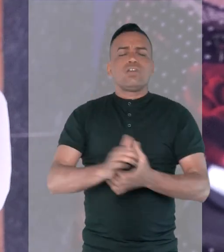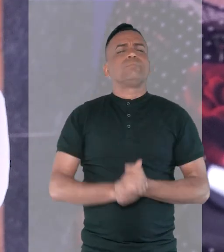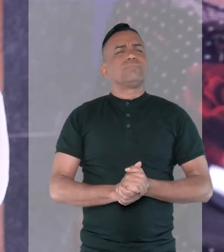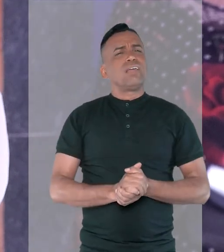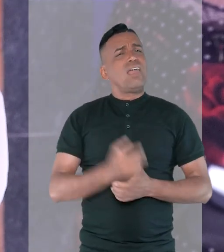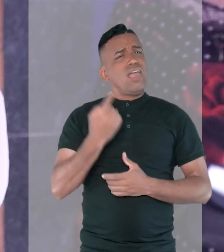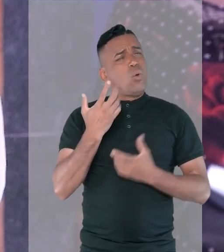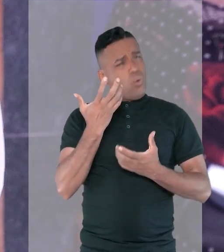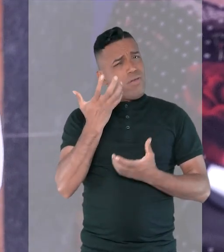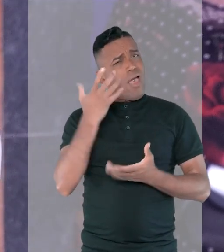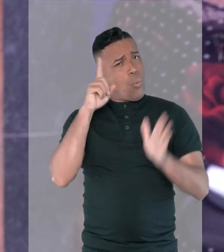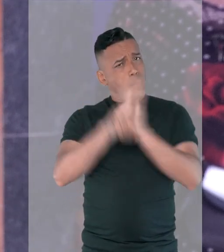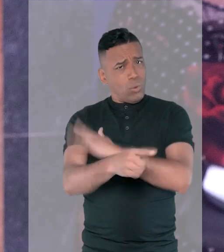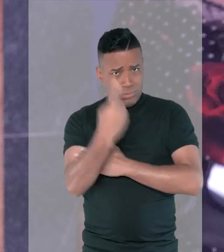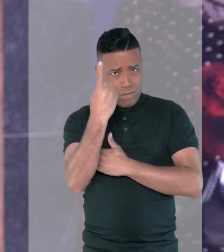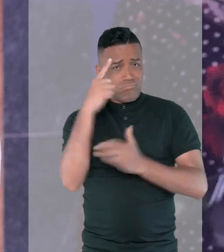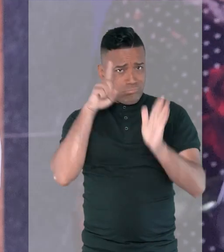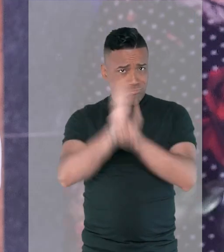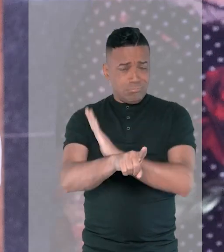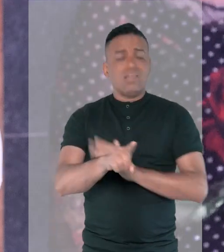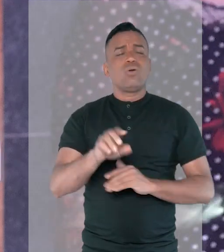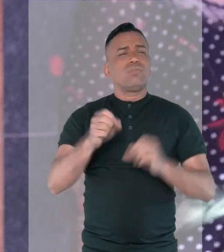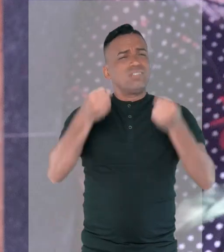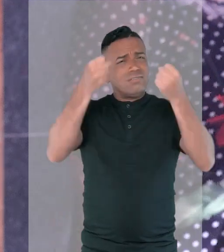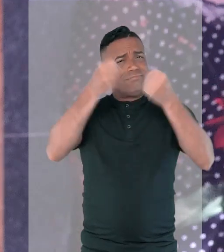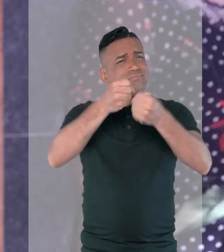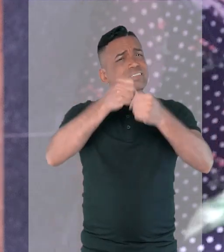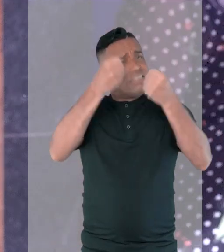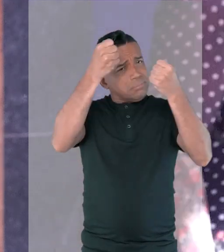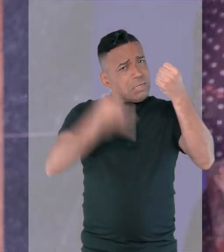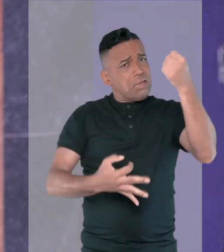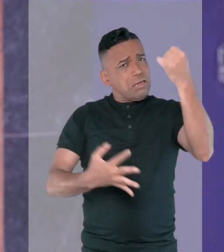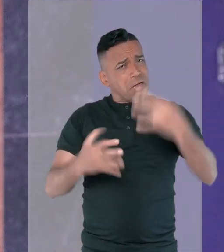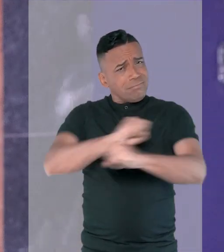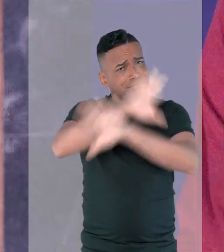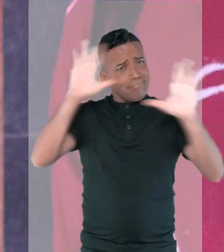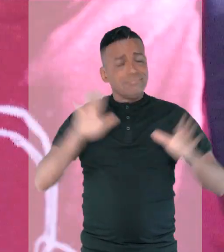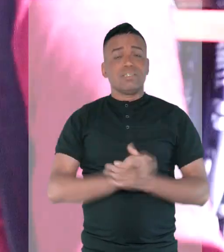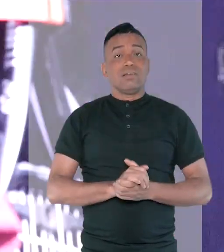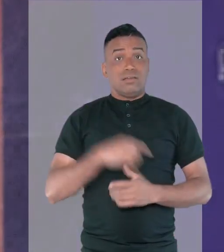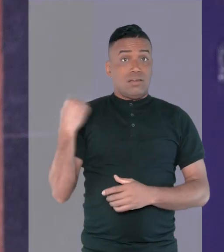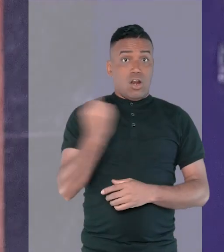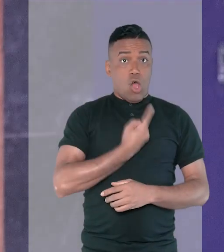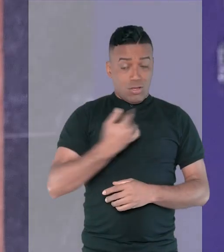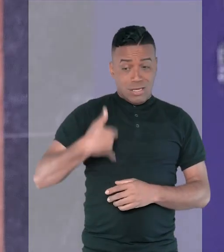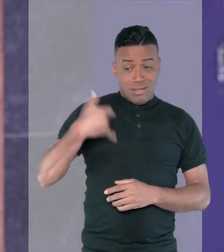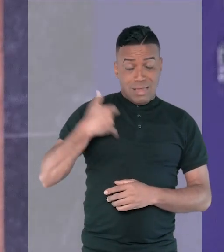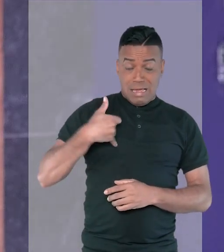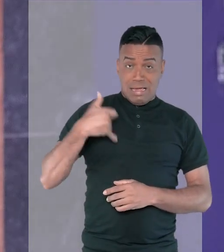você. Eu quero te fazer uma... Não é pergunta, eu quero que você esclareça. Na